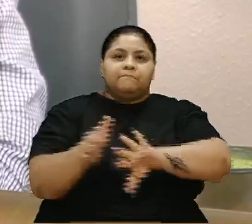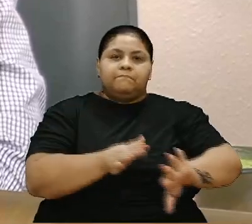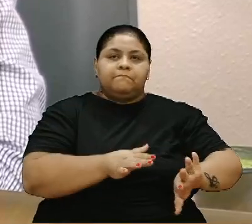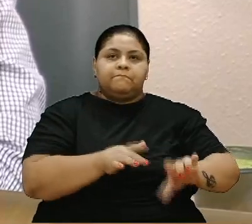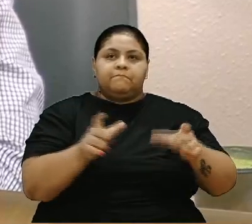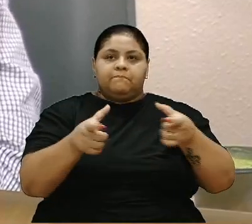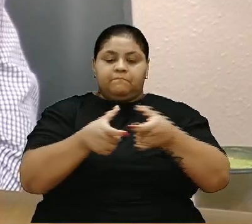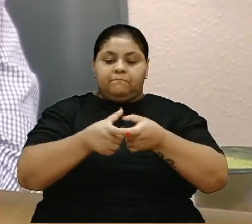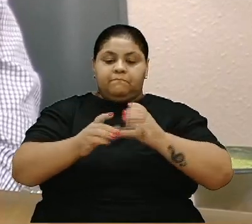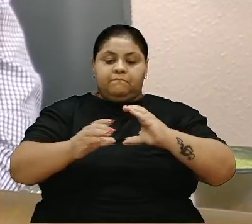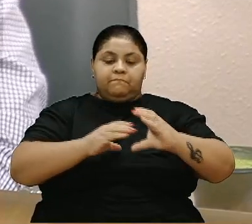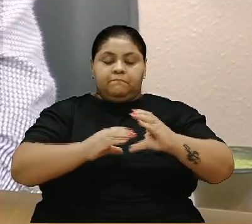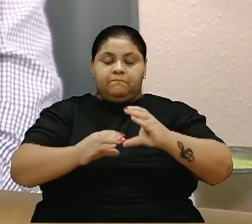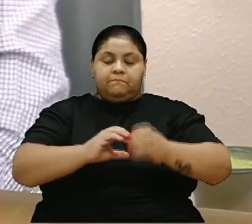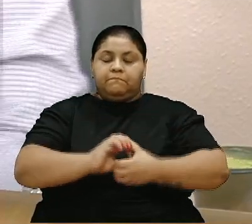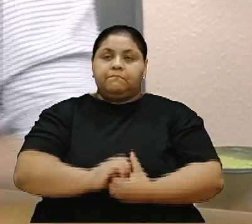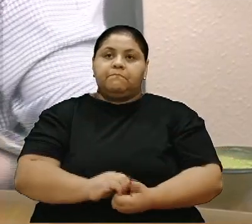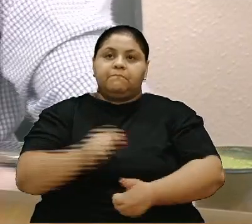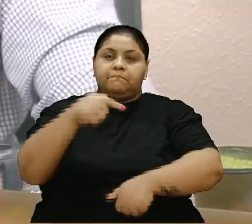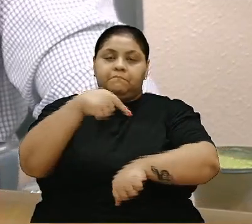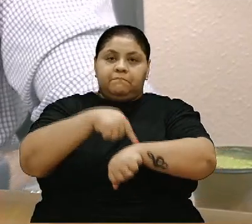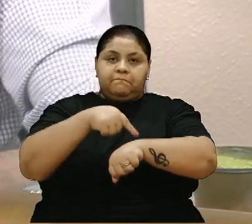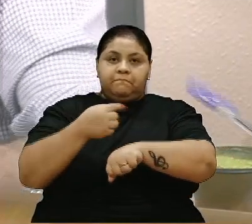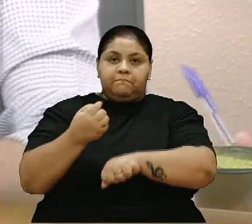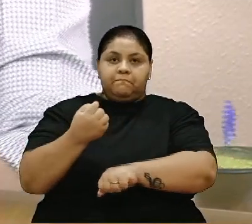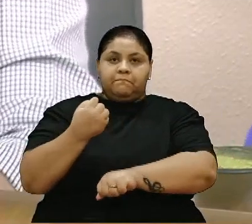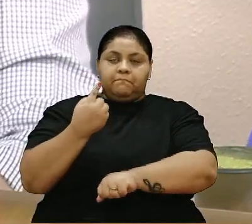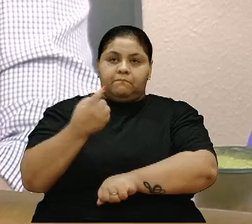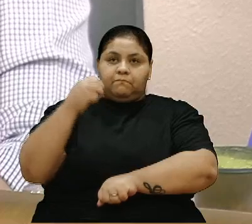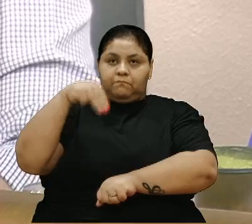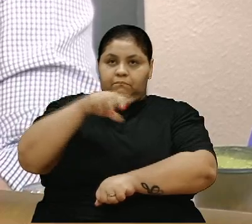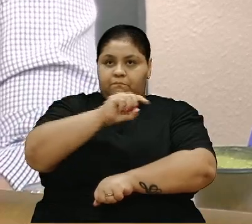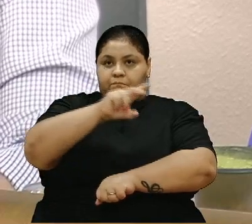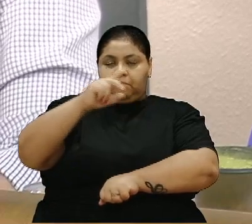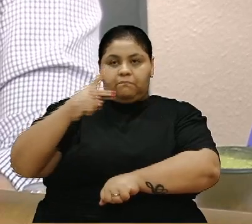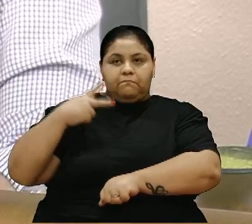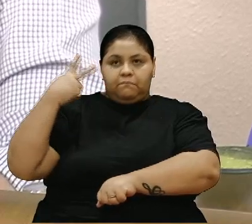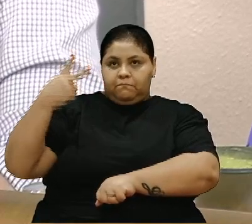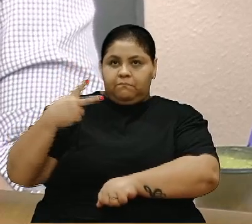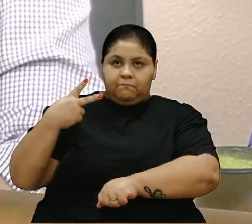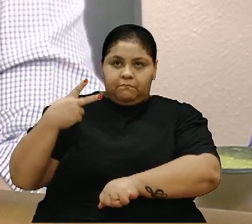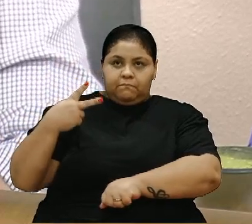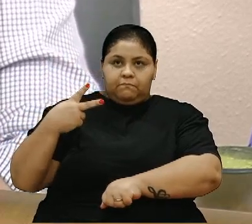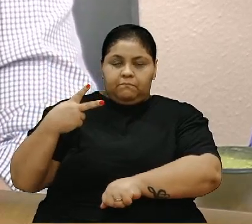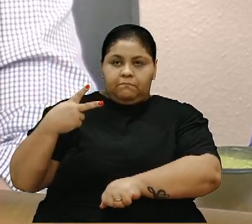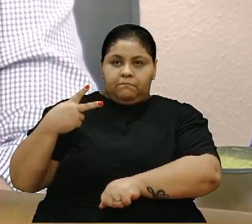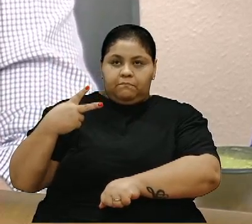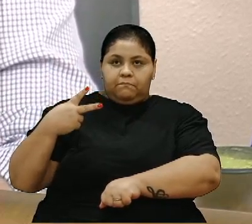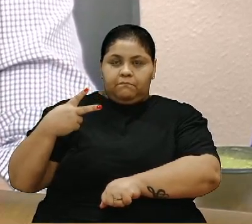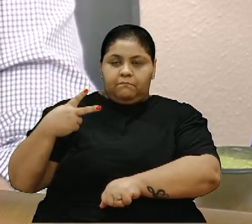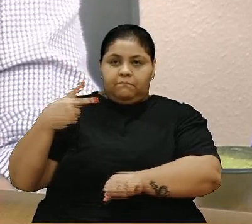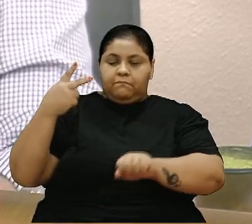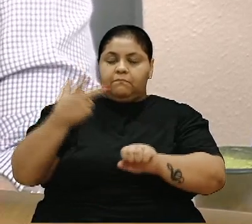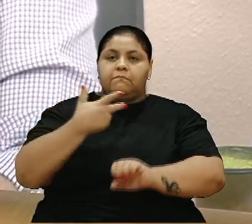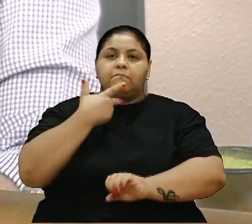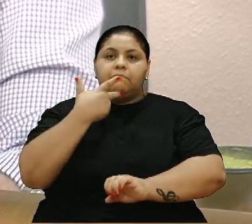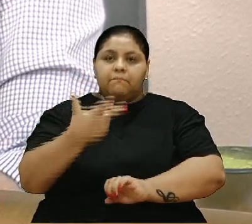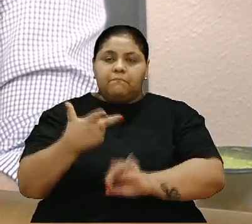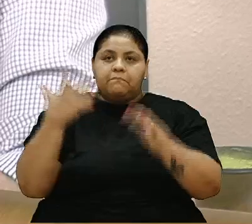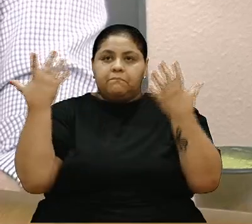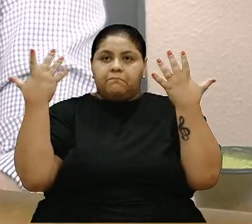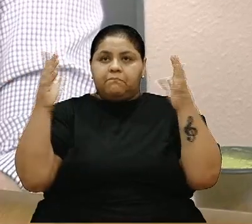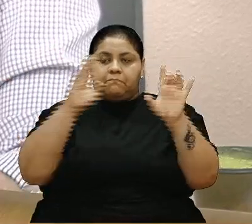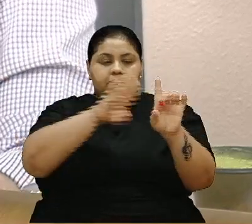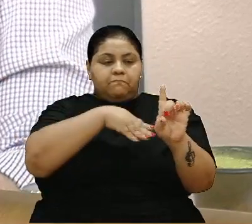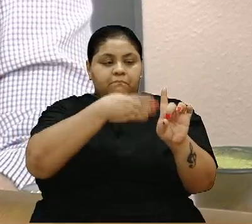o espaço das pequenas comunicações pelo tempo de 1 minuto por vereador inscrito para a apresentação de votos de pesar,